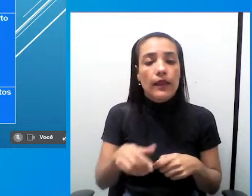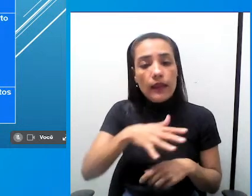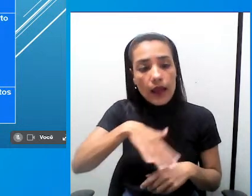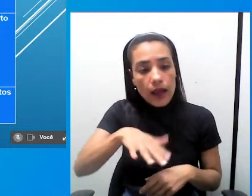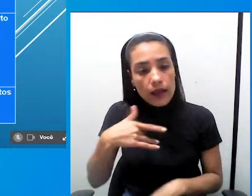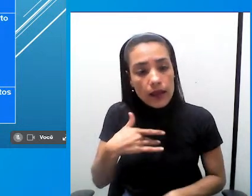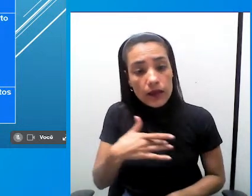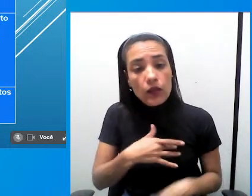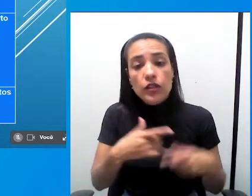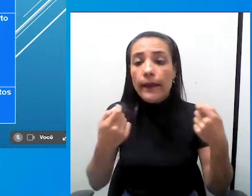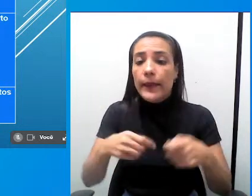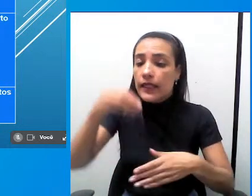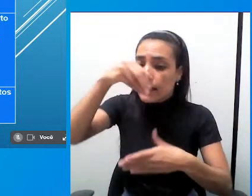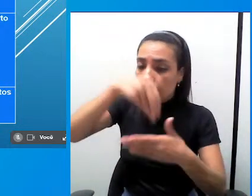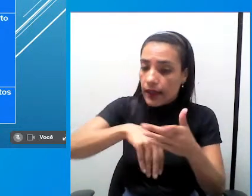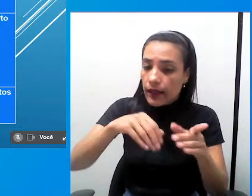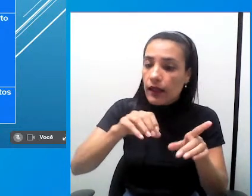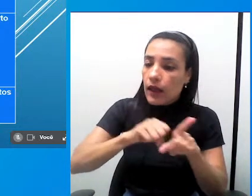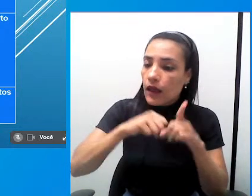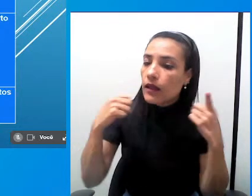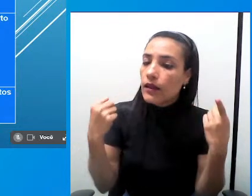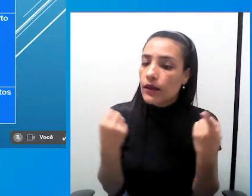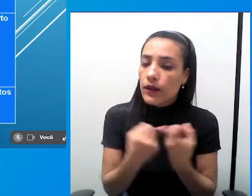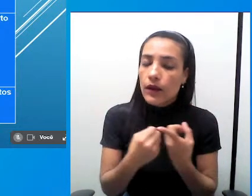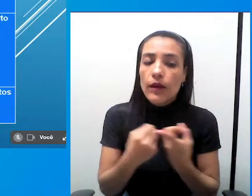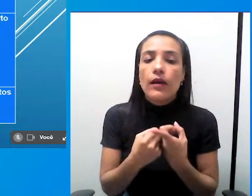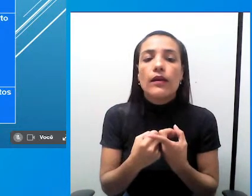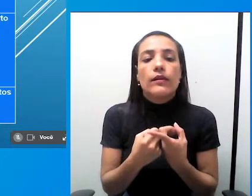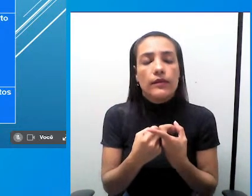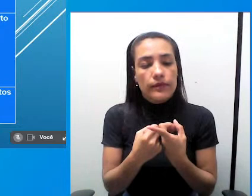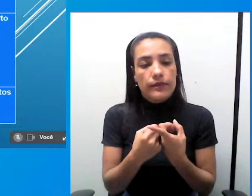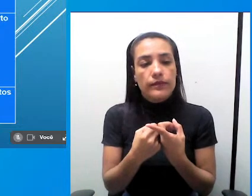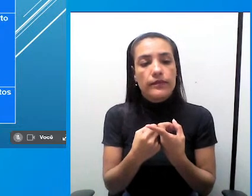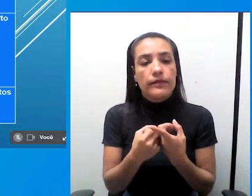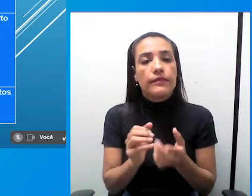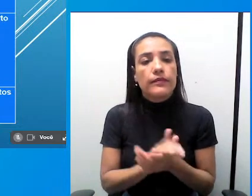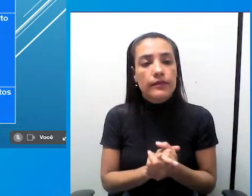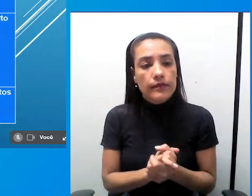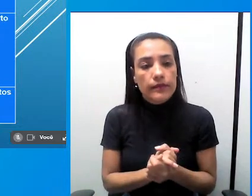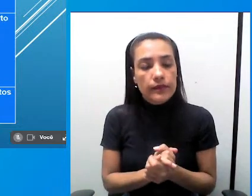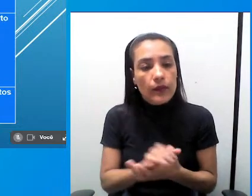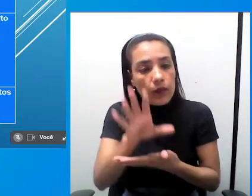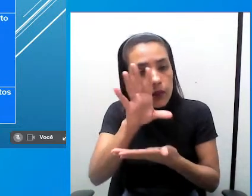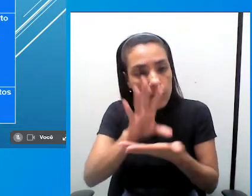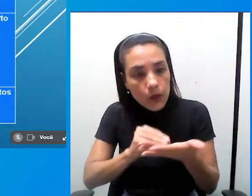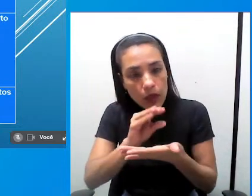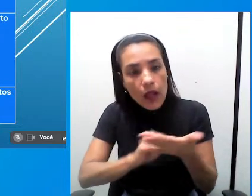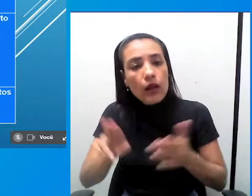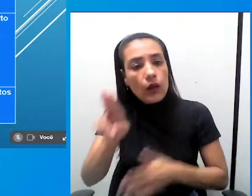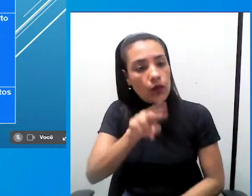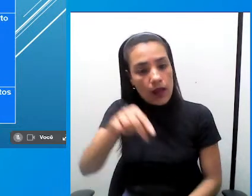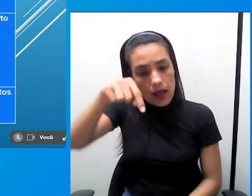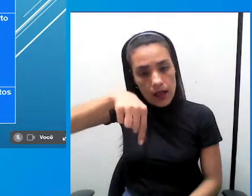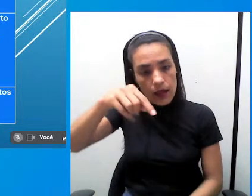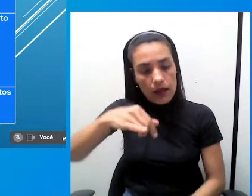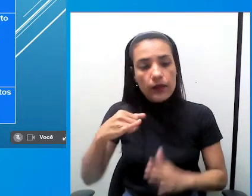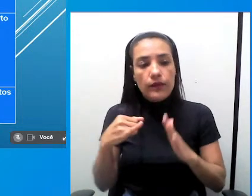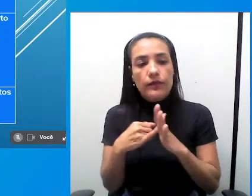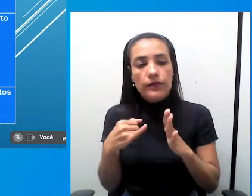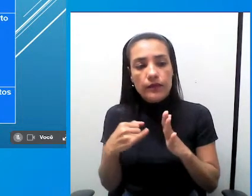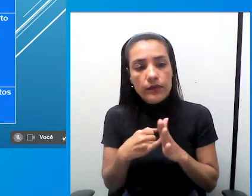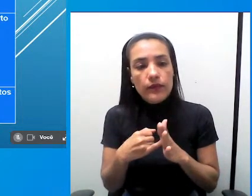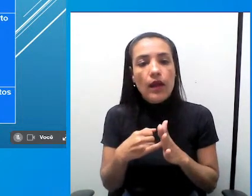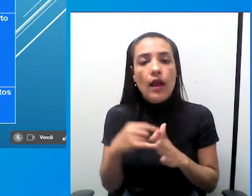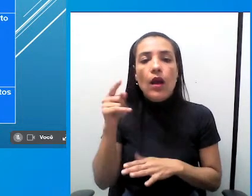ser atendidas dentro da comunidade para que a gente busque essas soluções. É um modelo que é utilizado aqui no Instituto Federal, no Campus Araçuaí, no